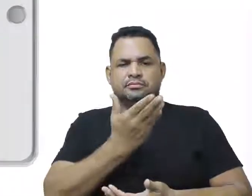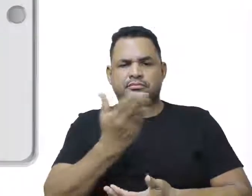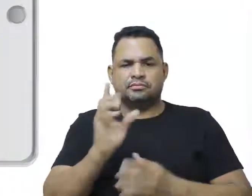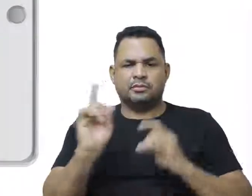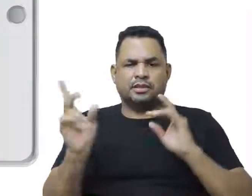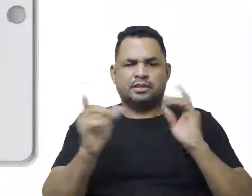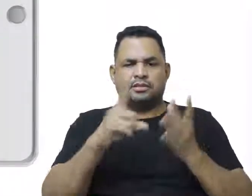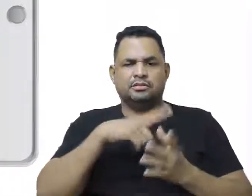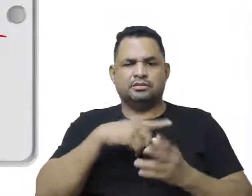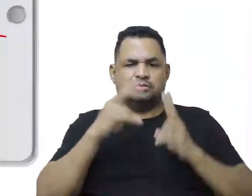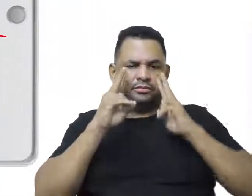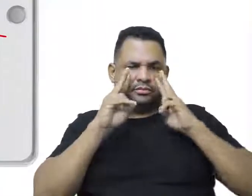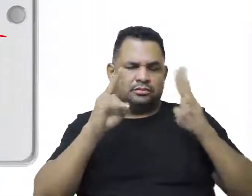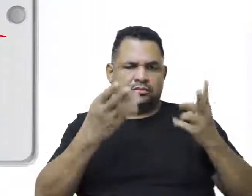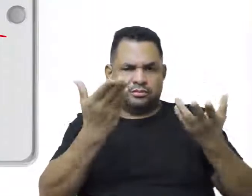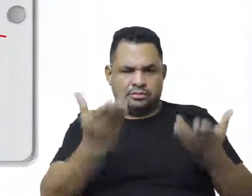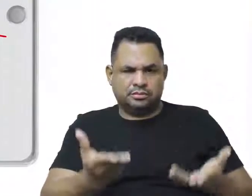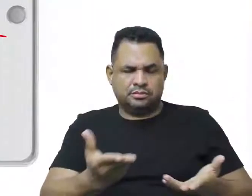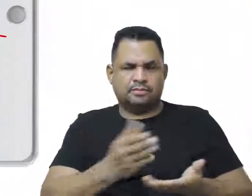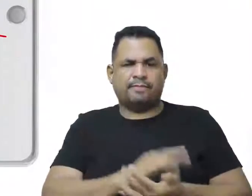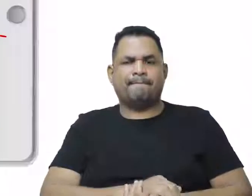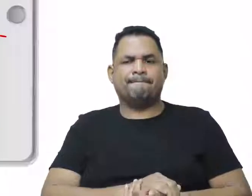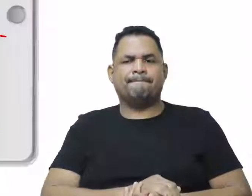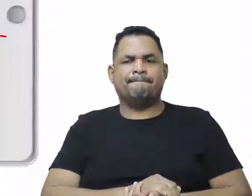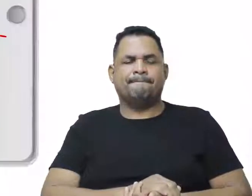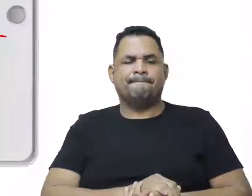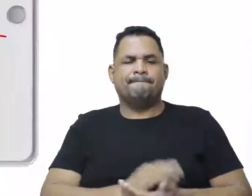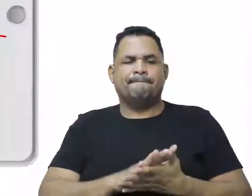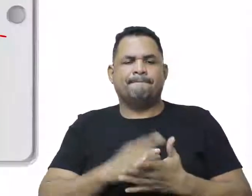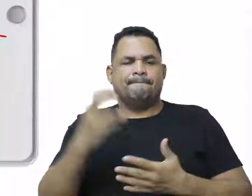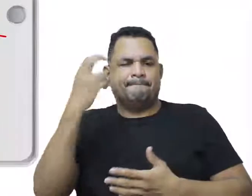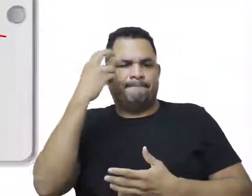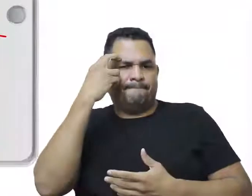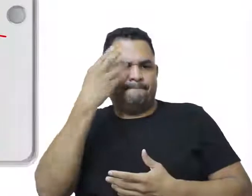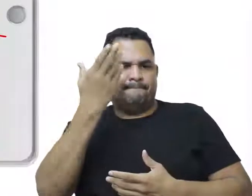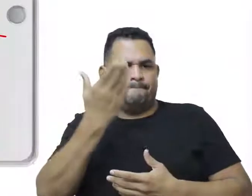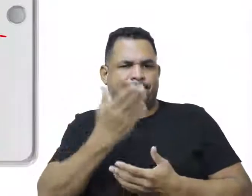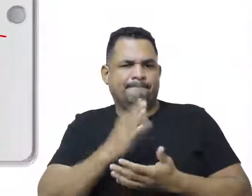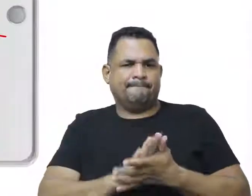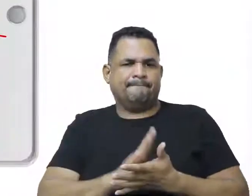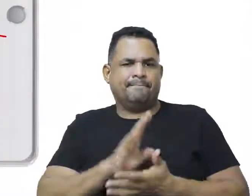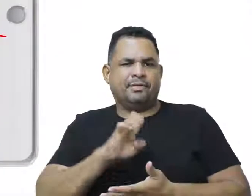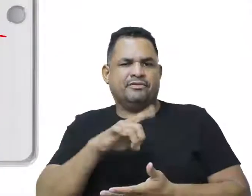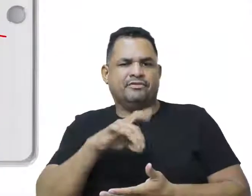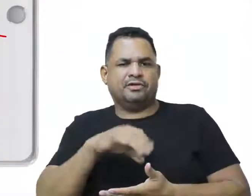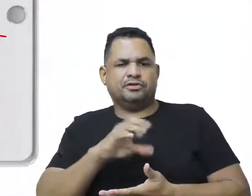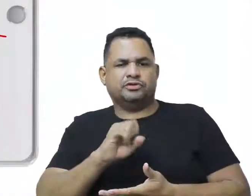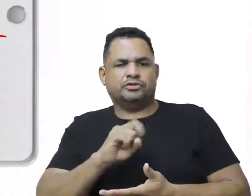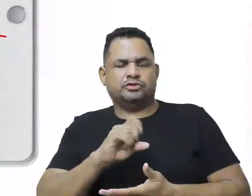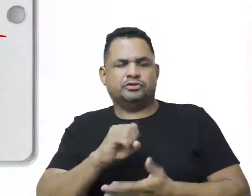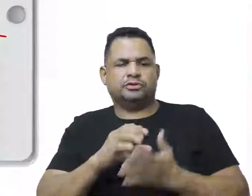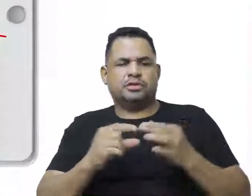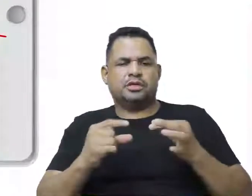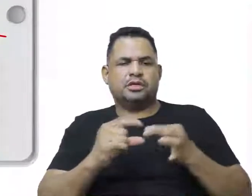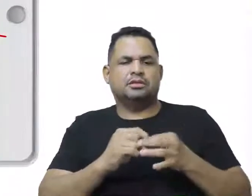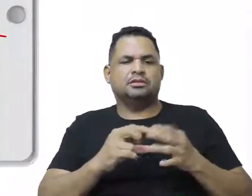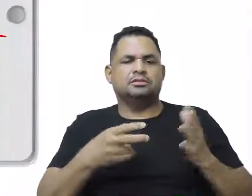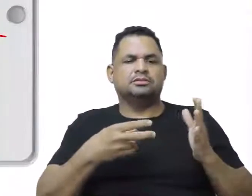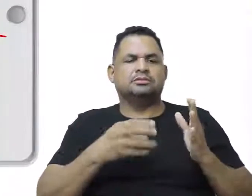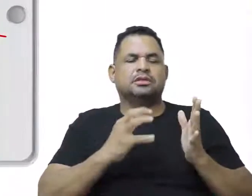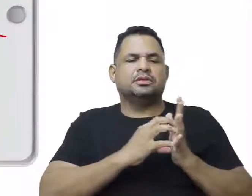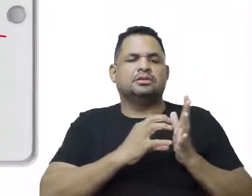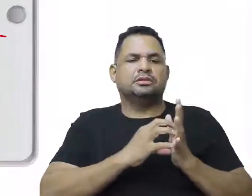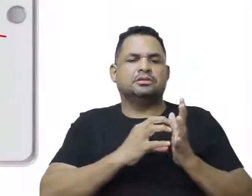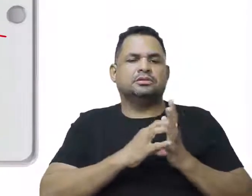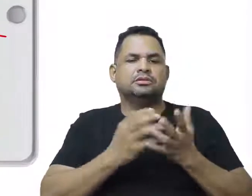Cada um com a sua visão aqui de Cultura né eu levo estrelas ligadas aos símbolos um ali novos